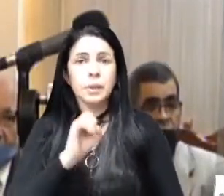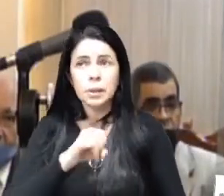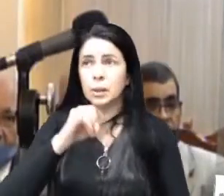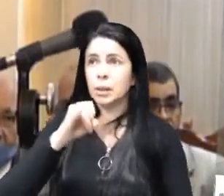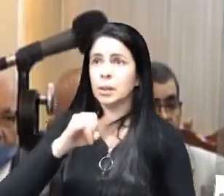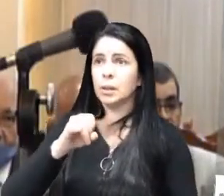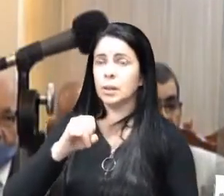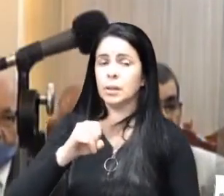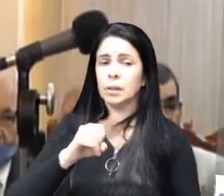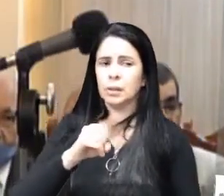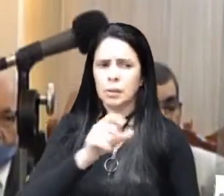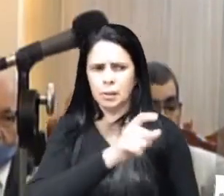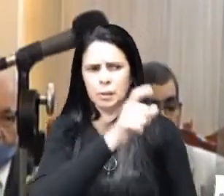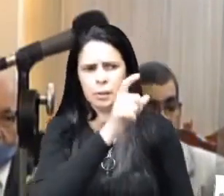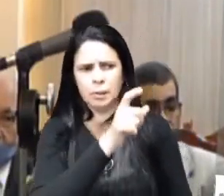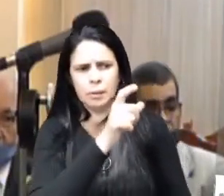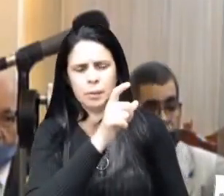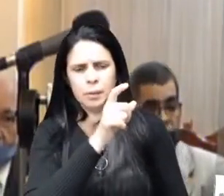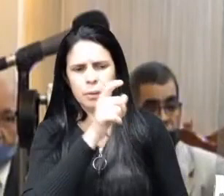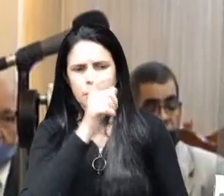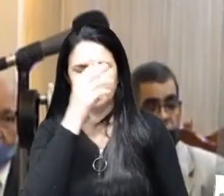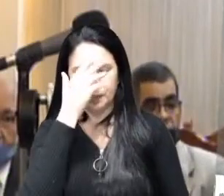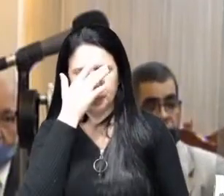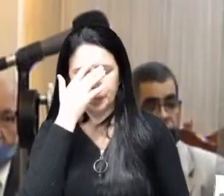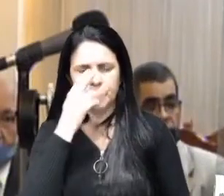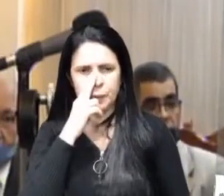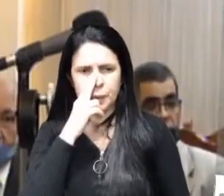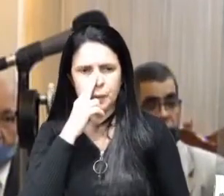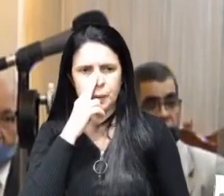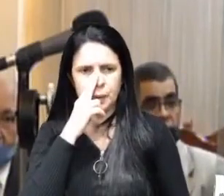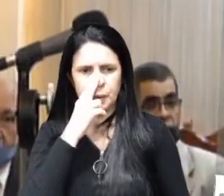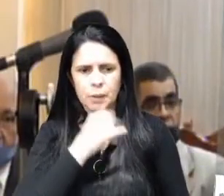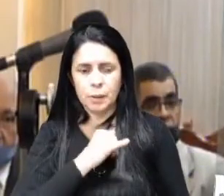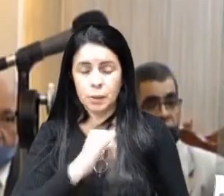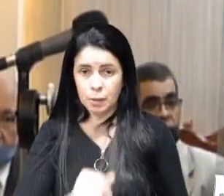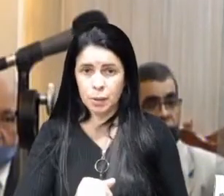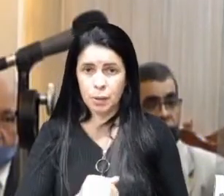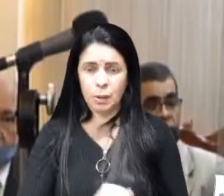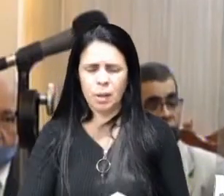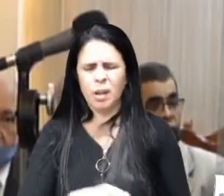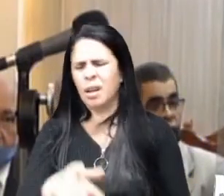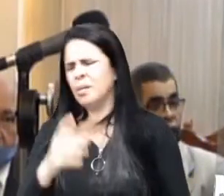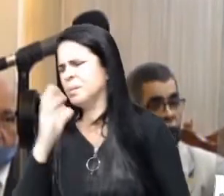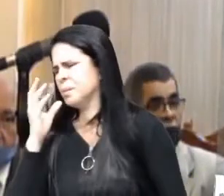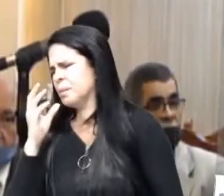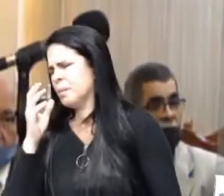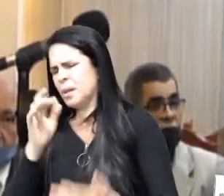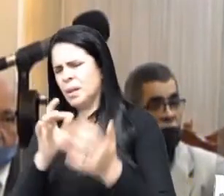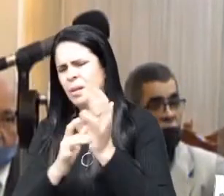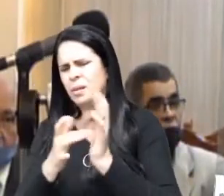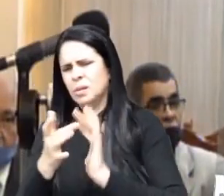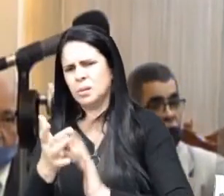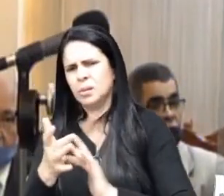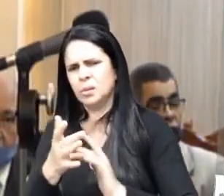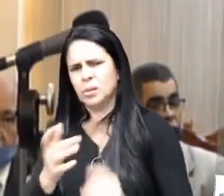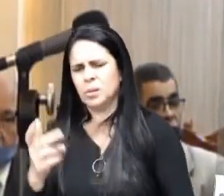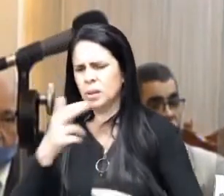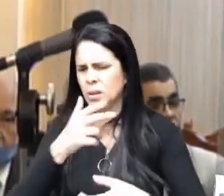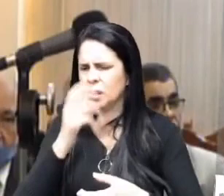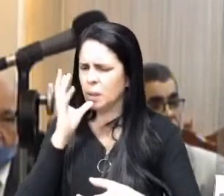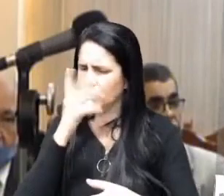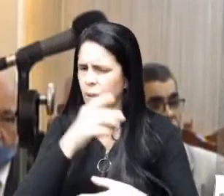disser, o Senhor tarda em vir e começar a espancar os criados e